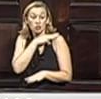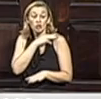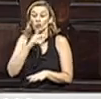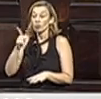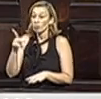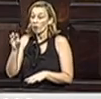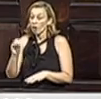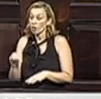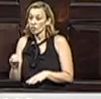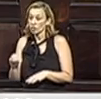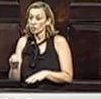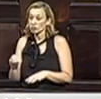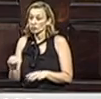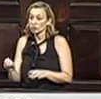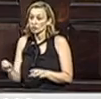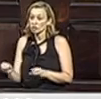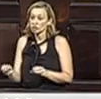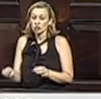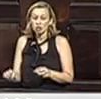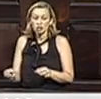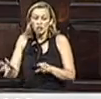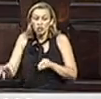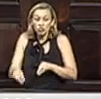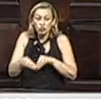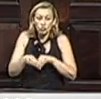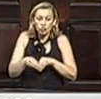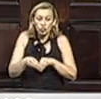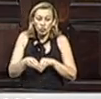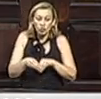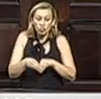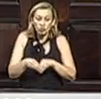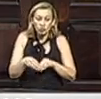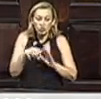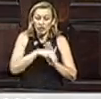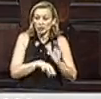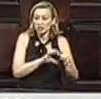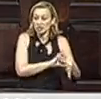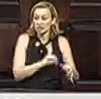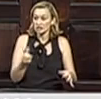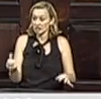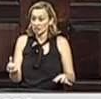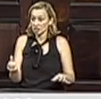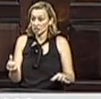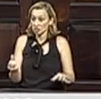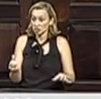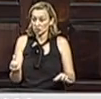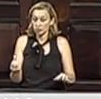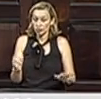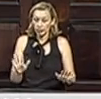ele tem de fato que sair da 5. Deu para entender? Ok, então aqui é para